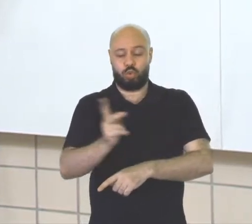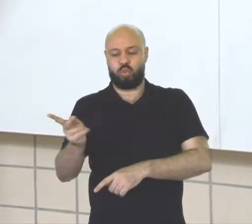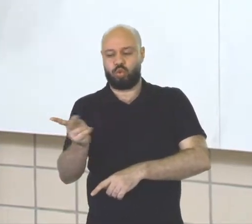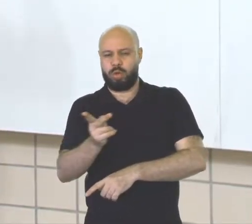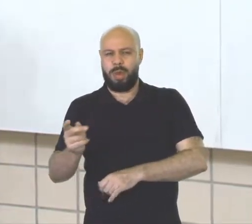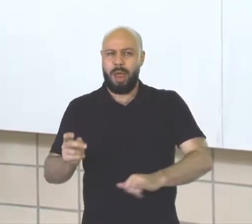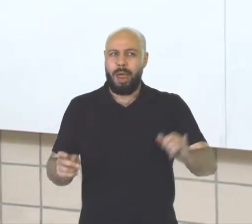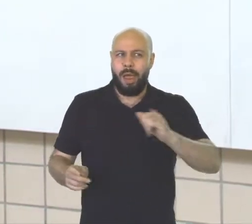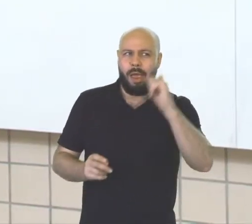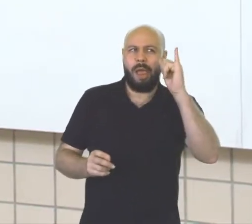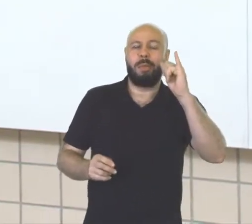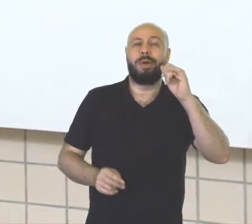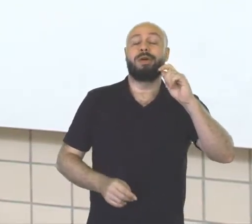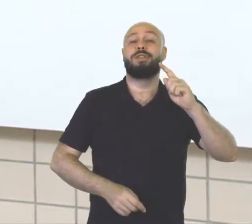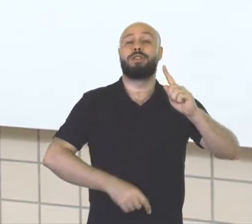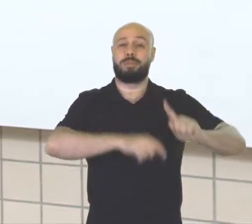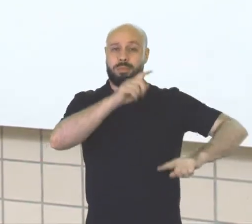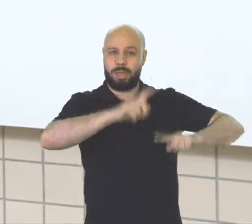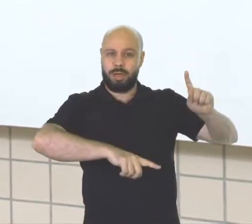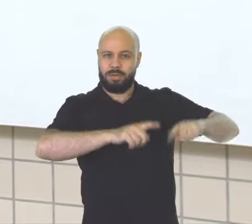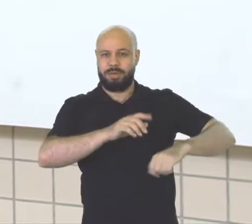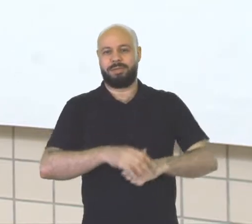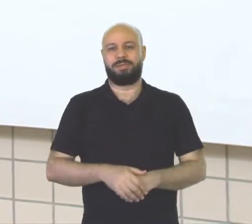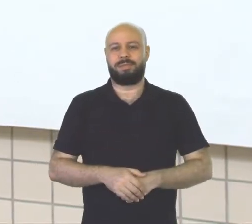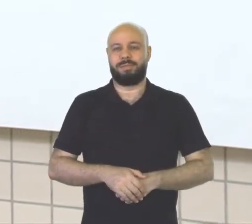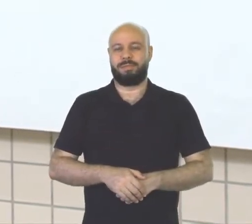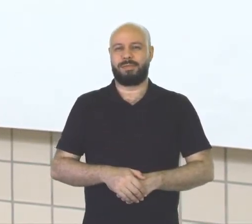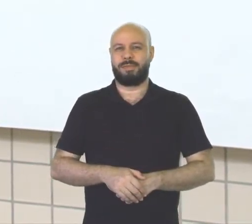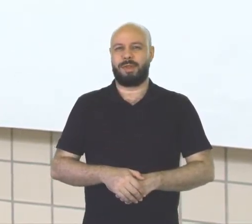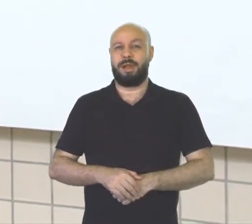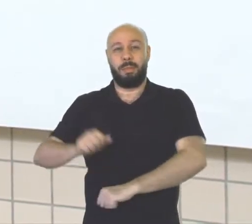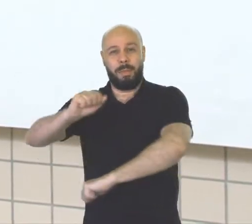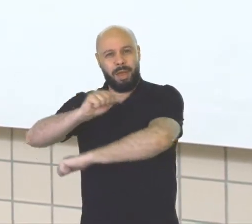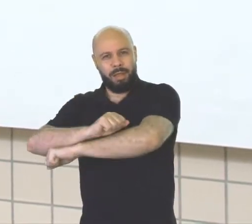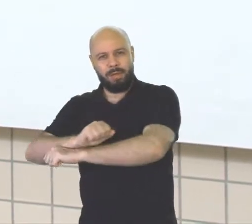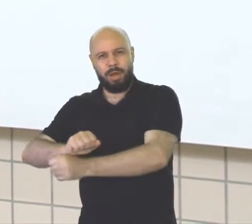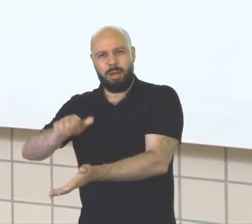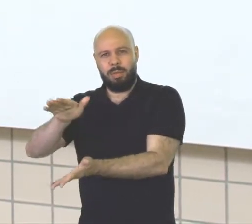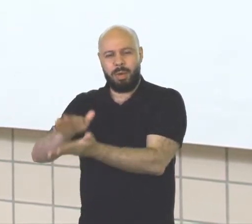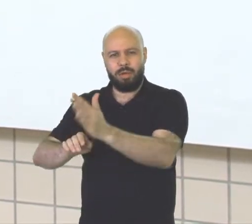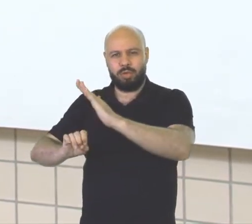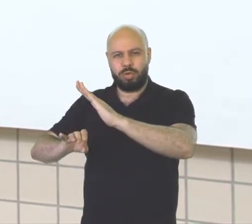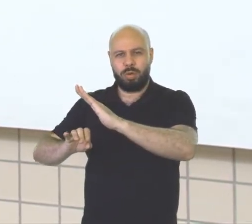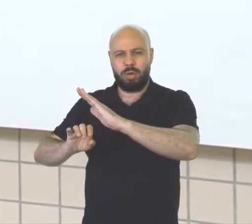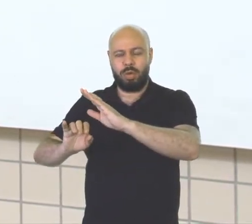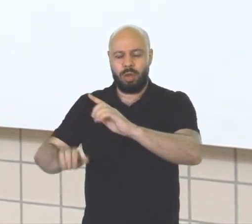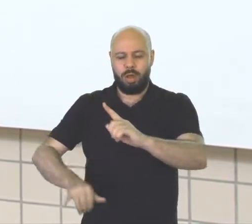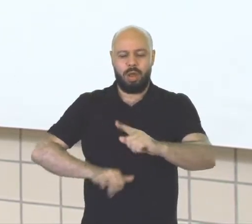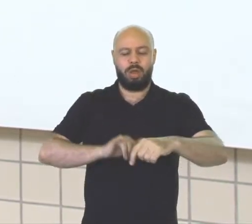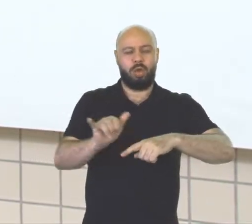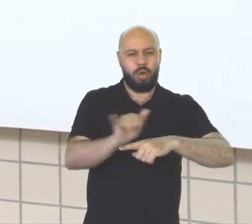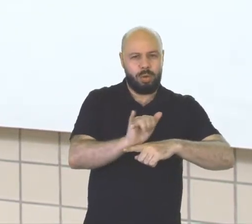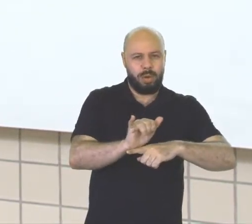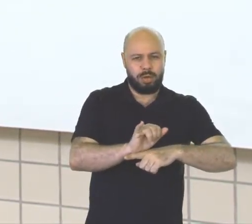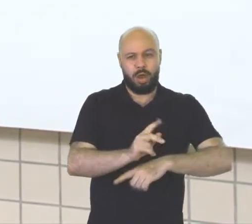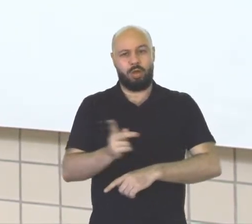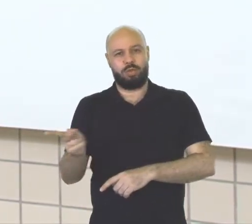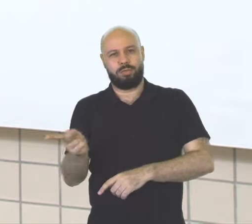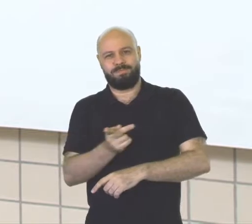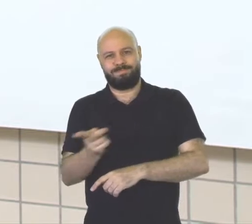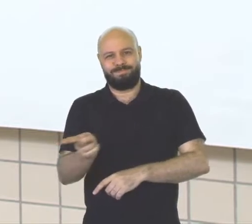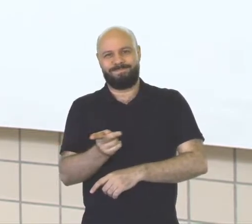important tools, ou seja, a plataforma do Palmas Homeschool e YouTube são dois, ambos,